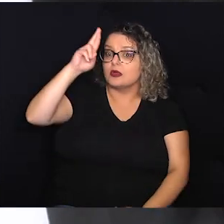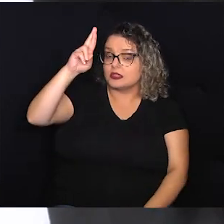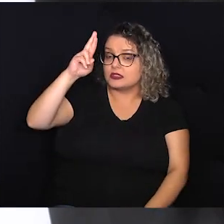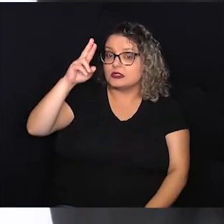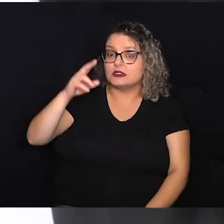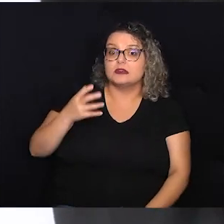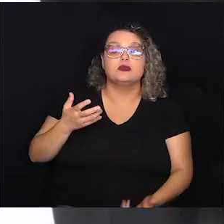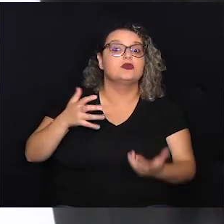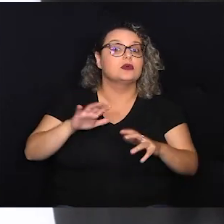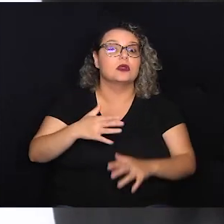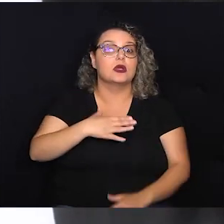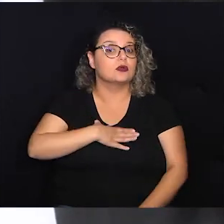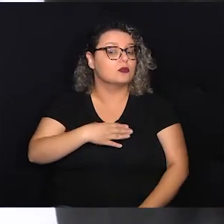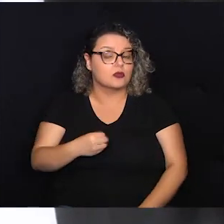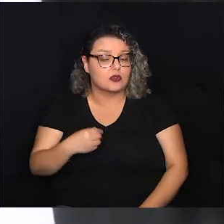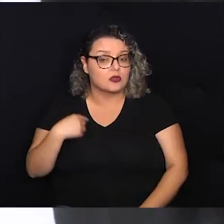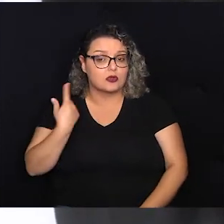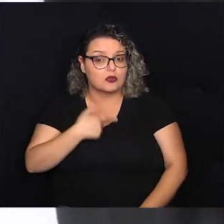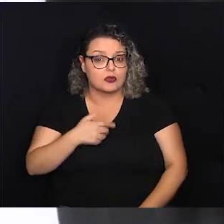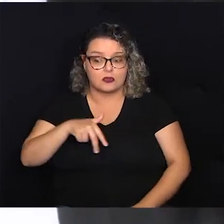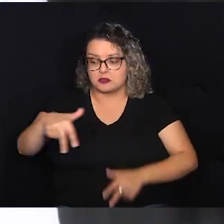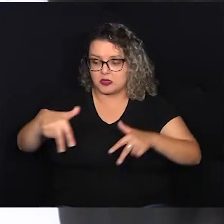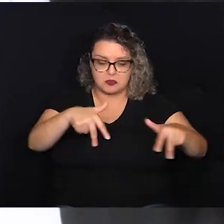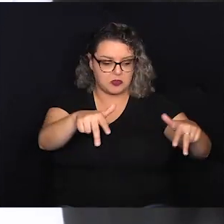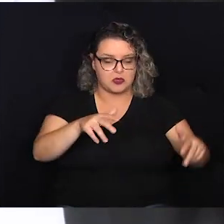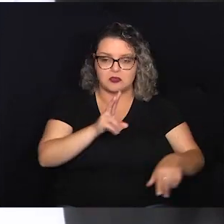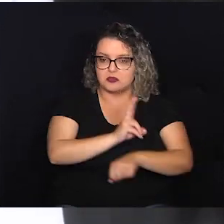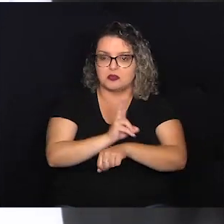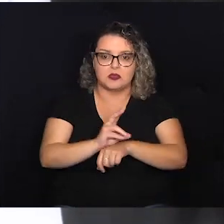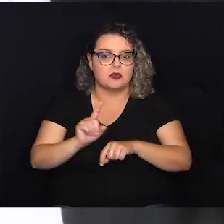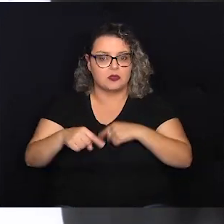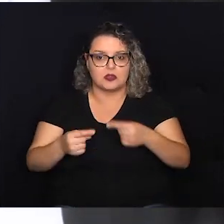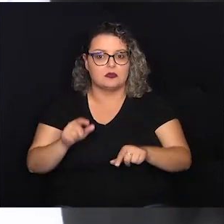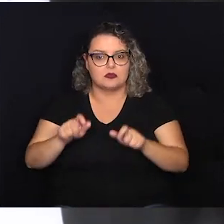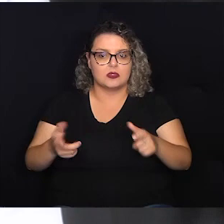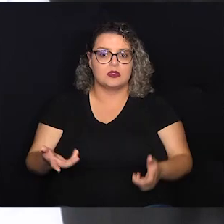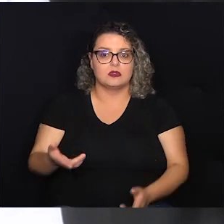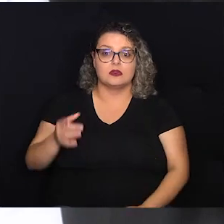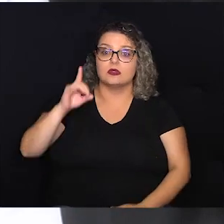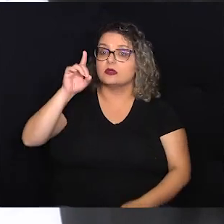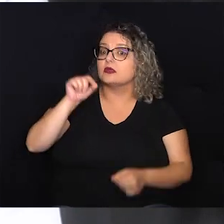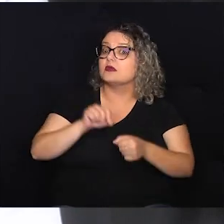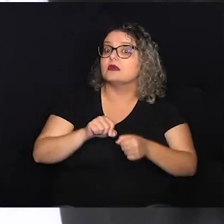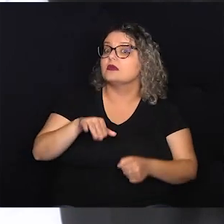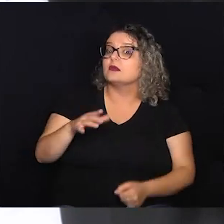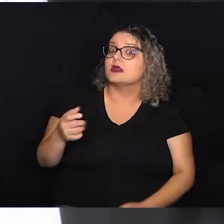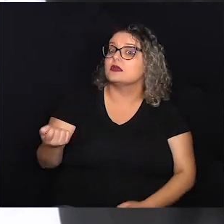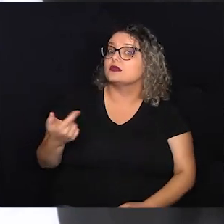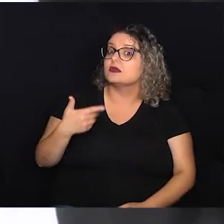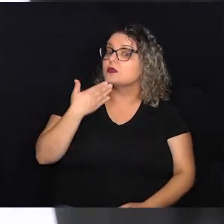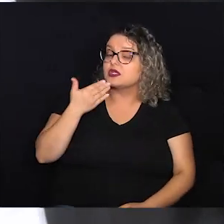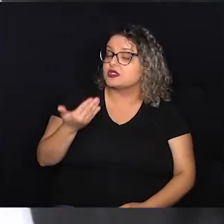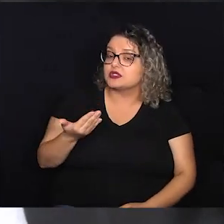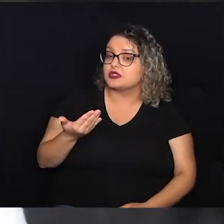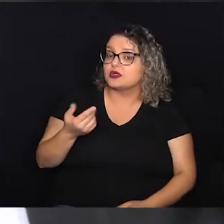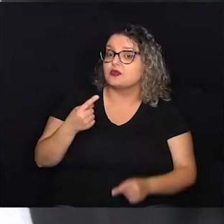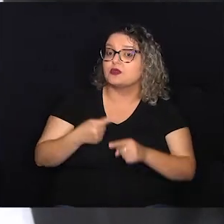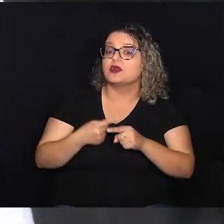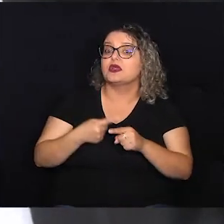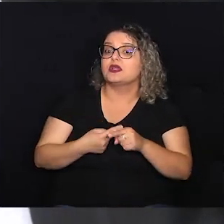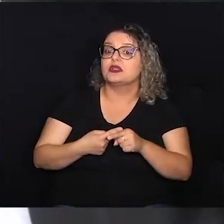os joelhos e falava, Senhor, não quero que meus filhos, cada um vai para um canto, Deus fez muito mais do que eu